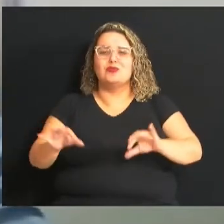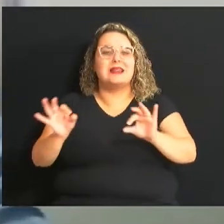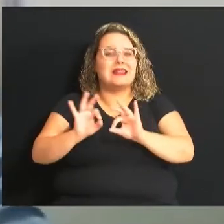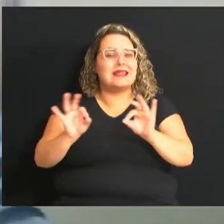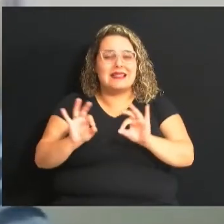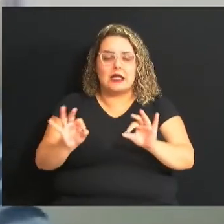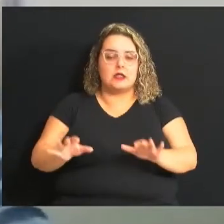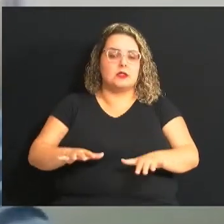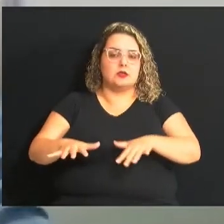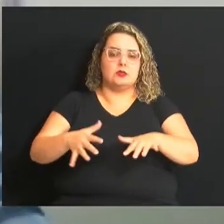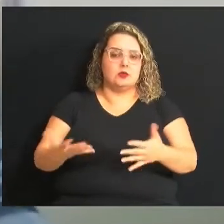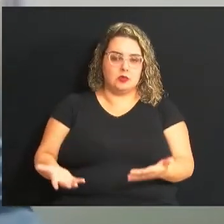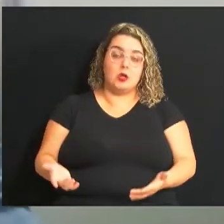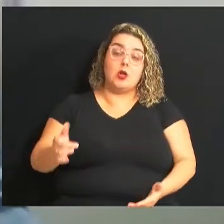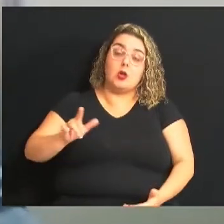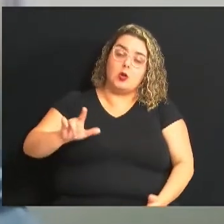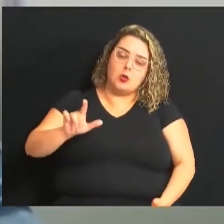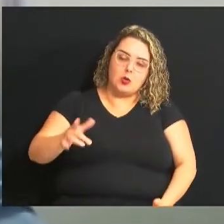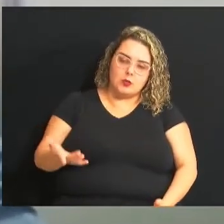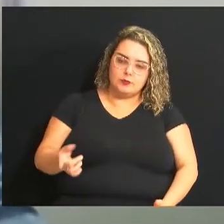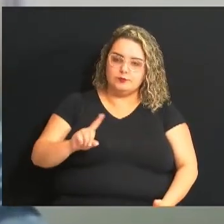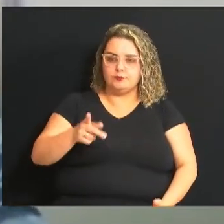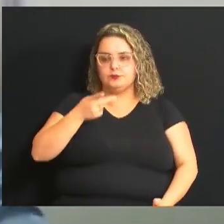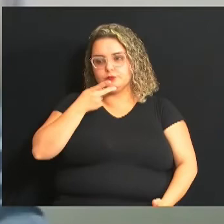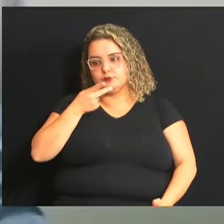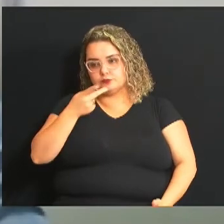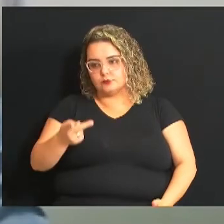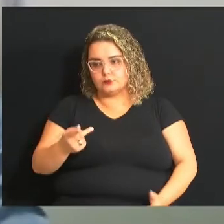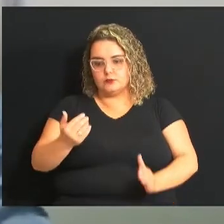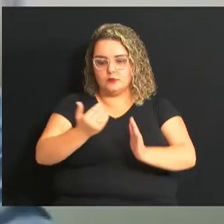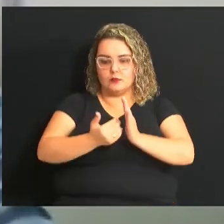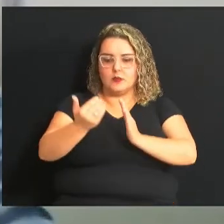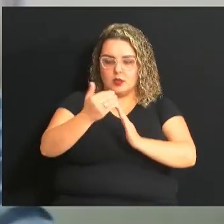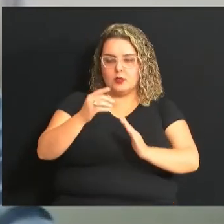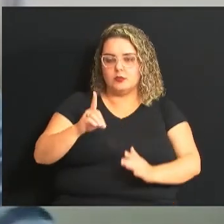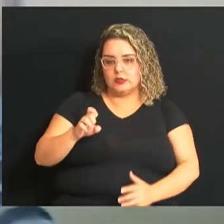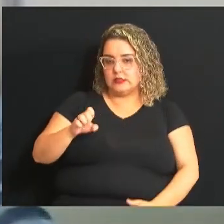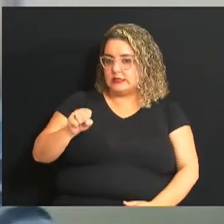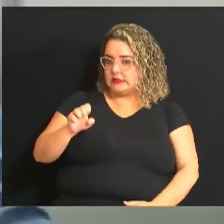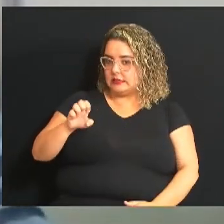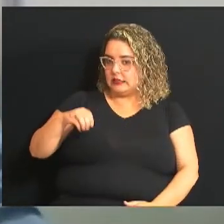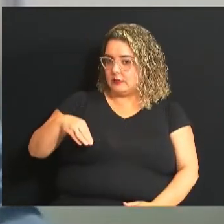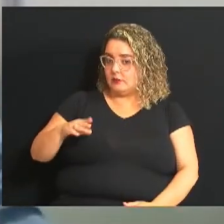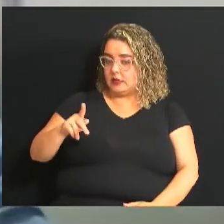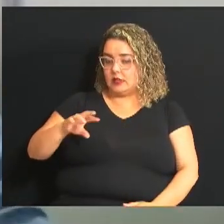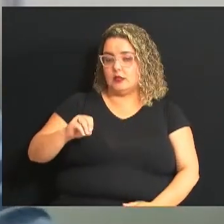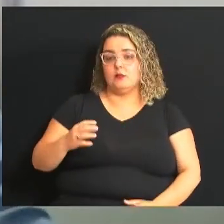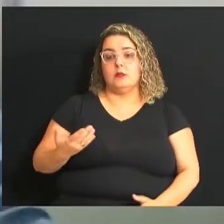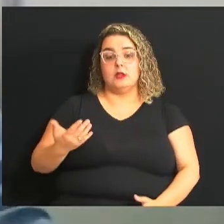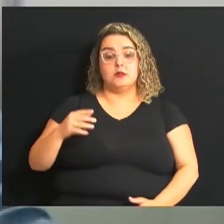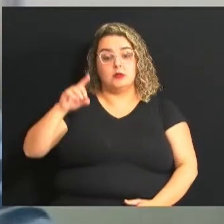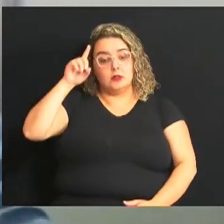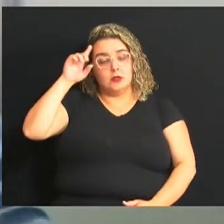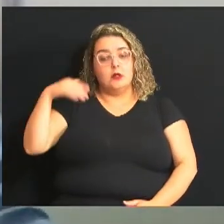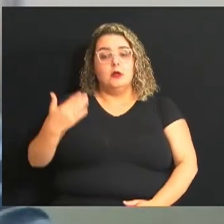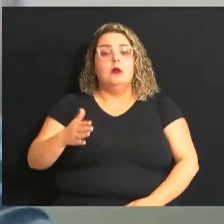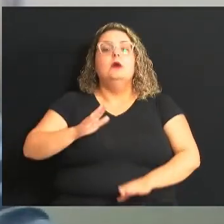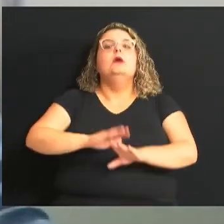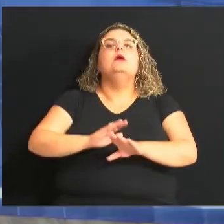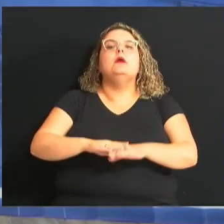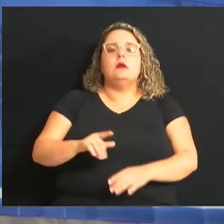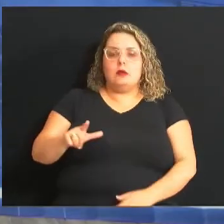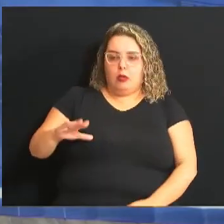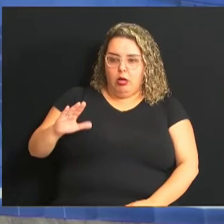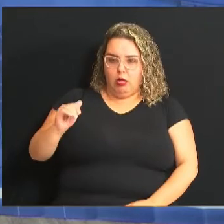nenhum. Isso, claro, não estamos falando de alto desempenho, mas para que tenha atividades da vida diária muito bem executadas. Lucas, a gente está falando